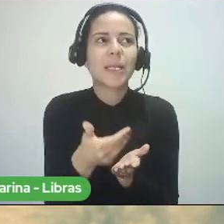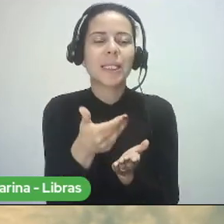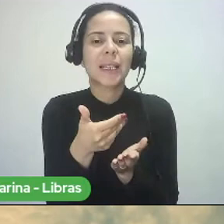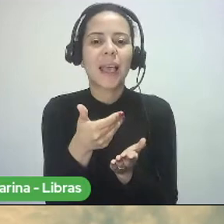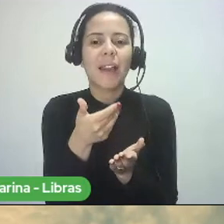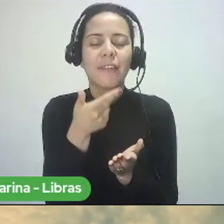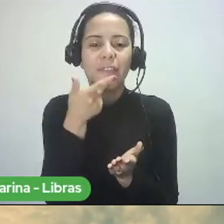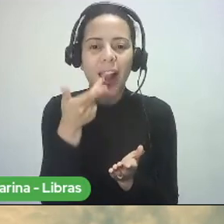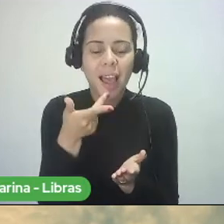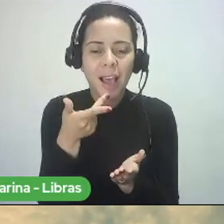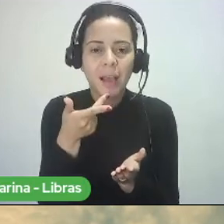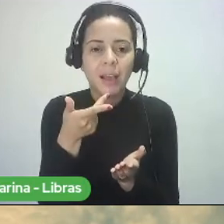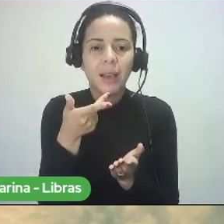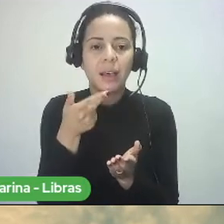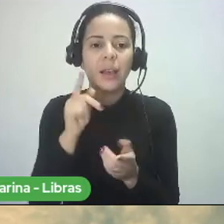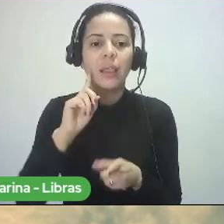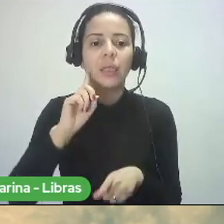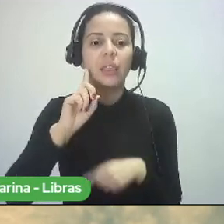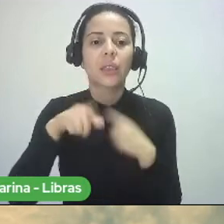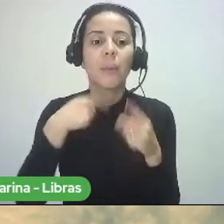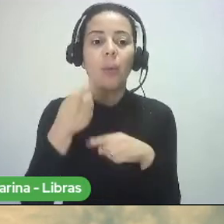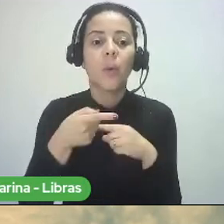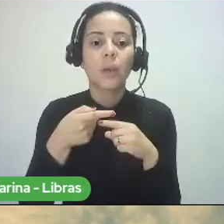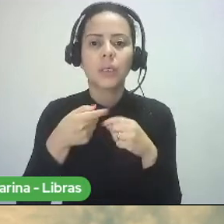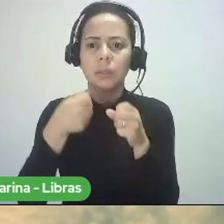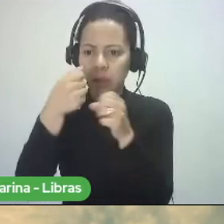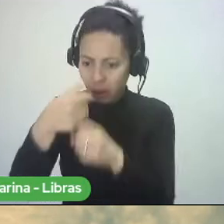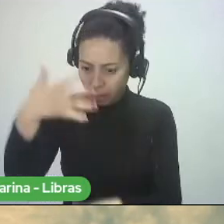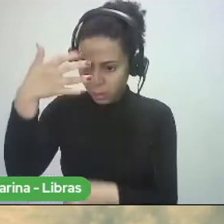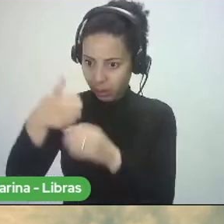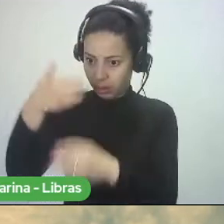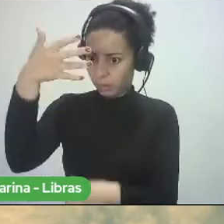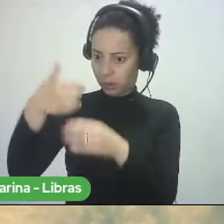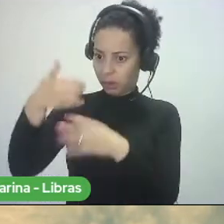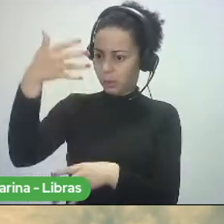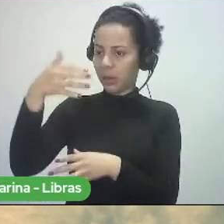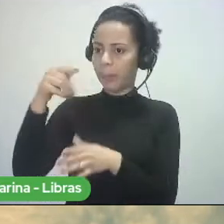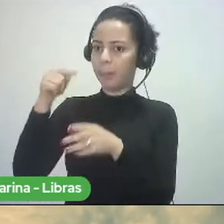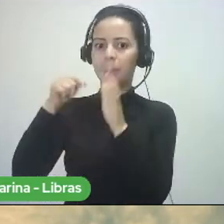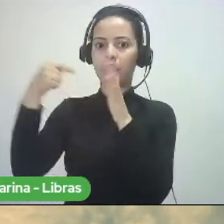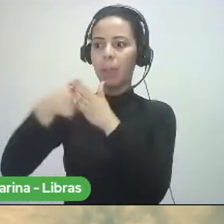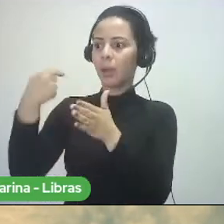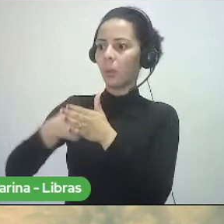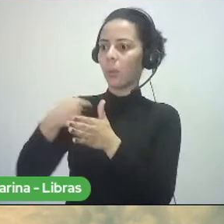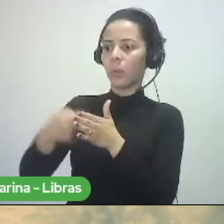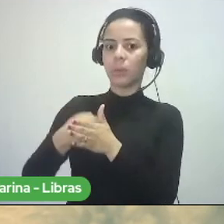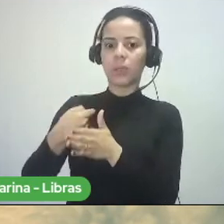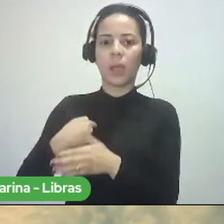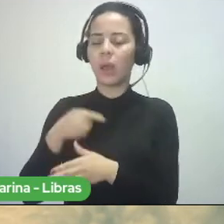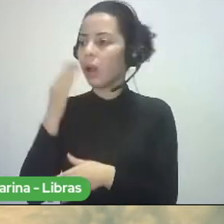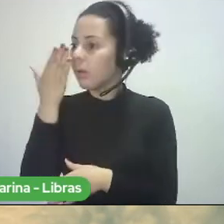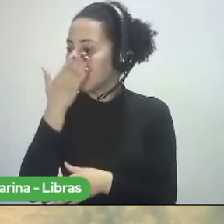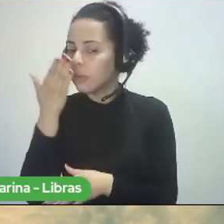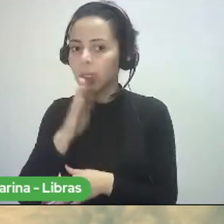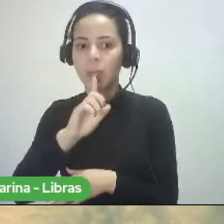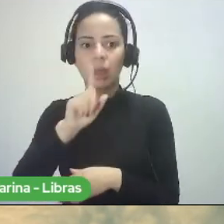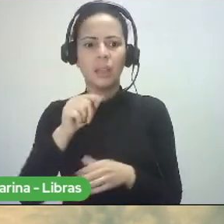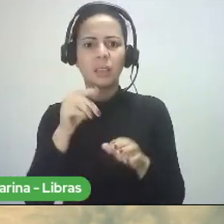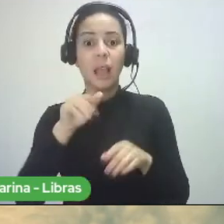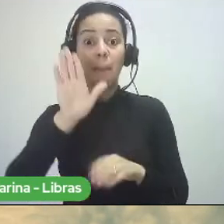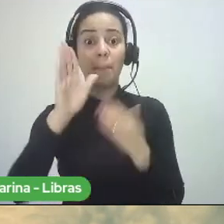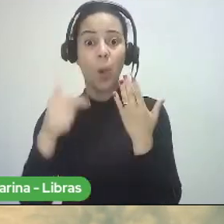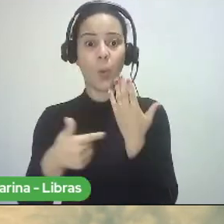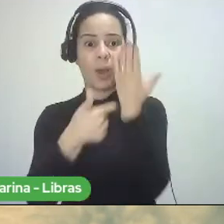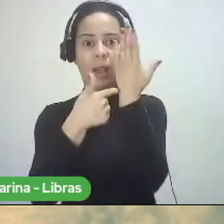vi tinha um chat cheio de perguntas que eu não tinha lido, tinha gente com a mão levantada, tinha reactions do